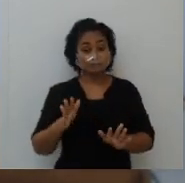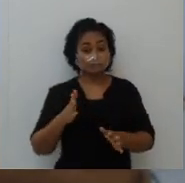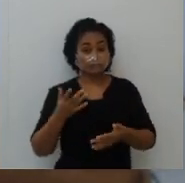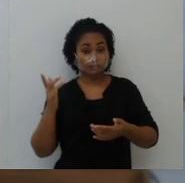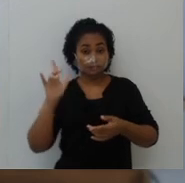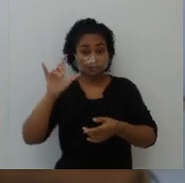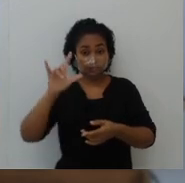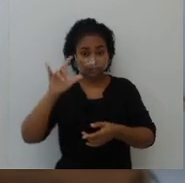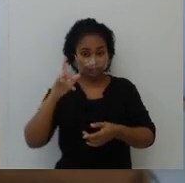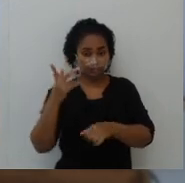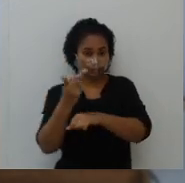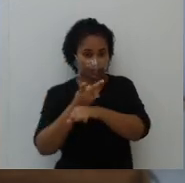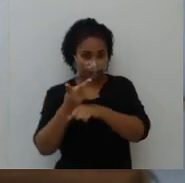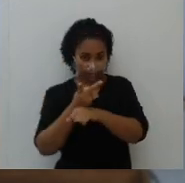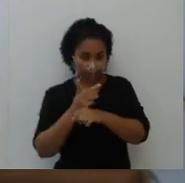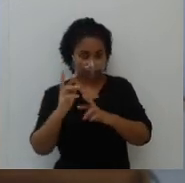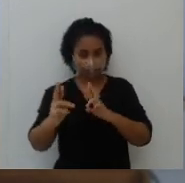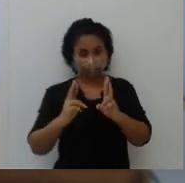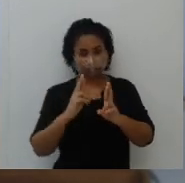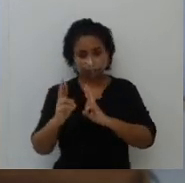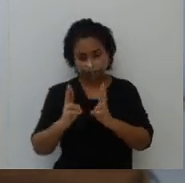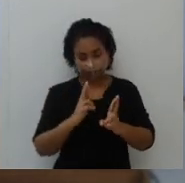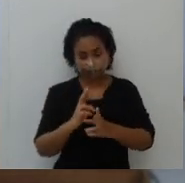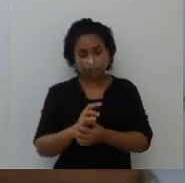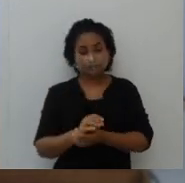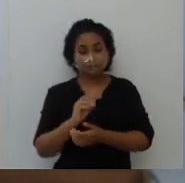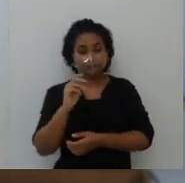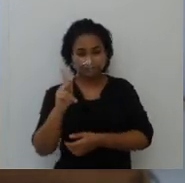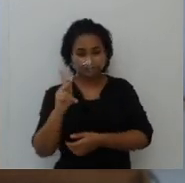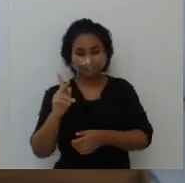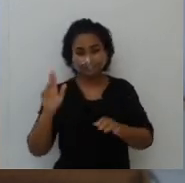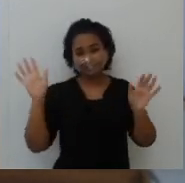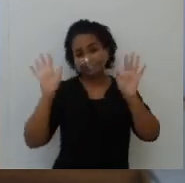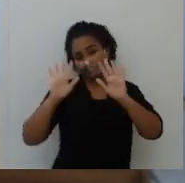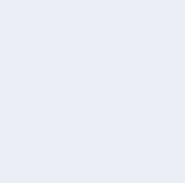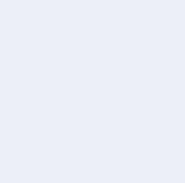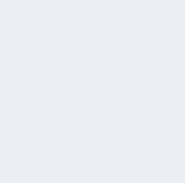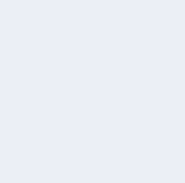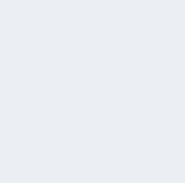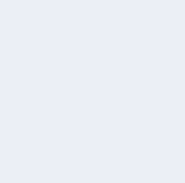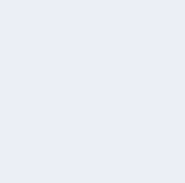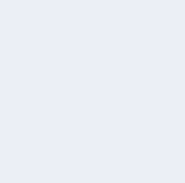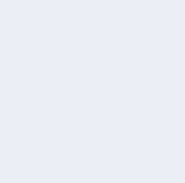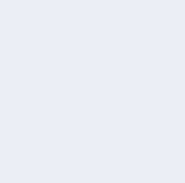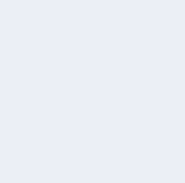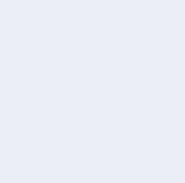adiciona aí lá no Instagram, tá? Teacher Cris Monteiro. See you. Bye.